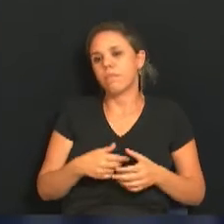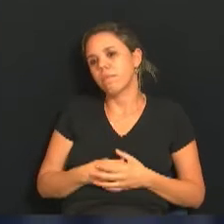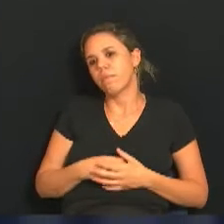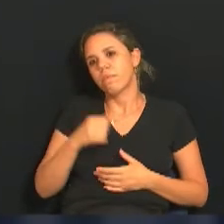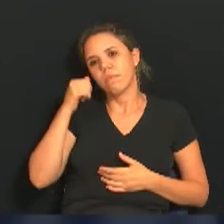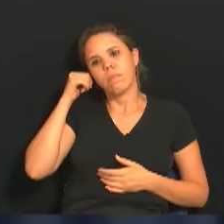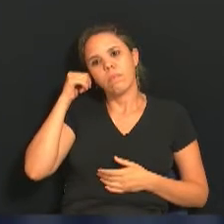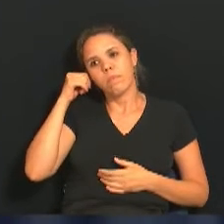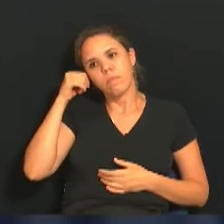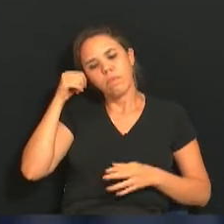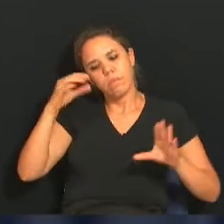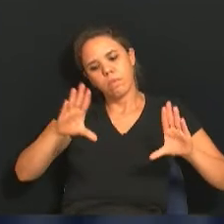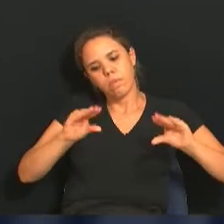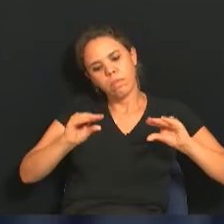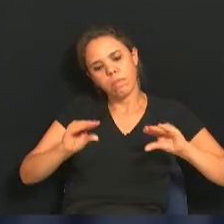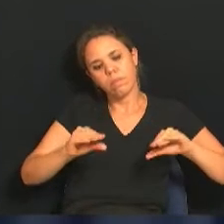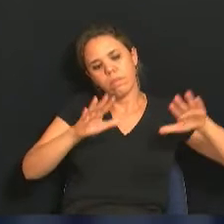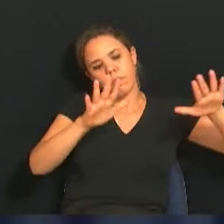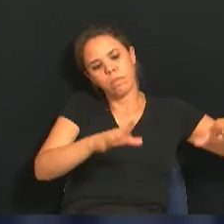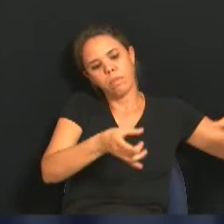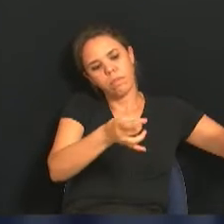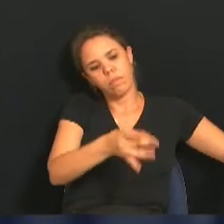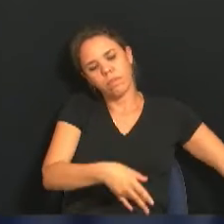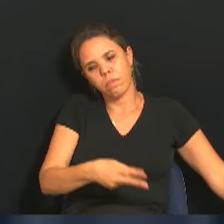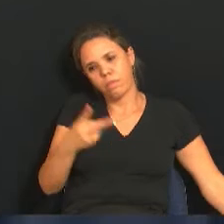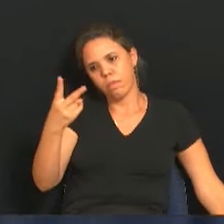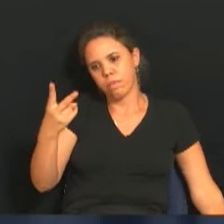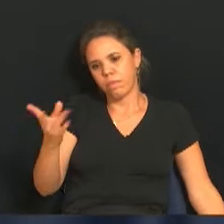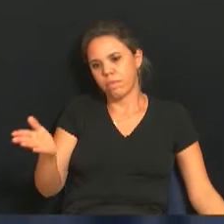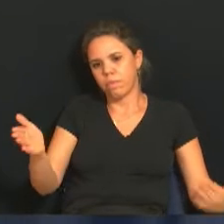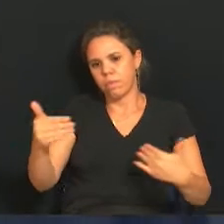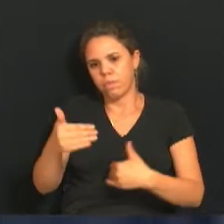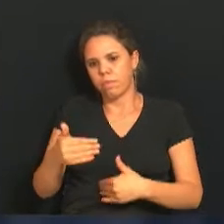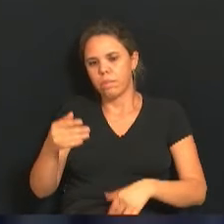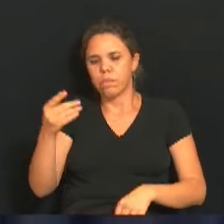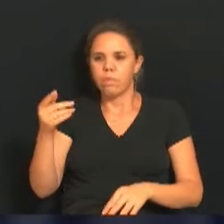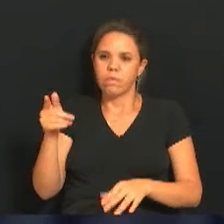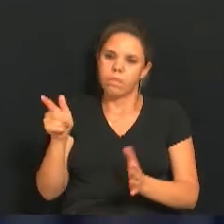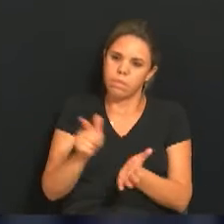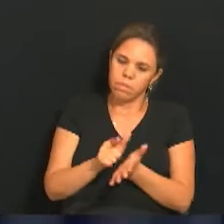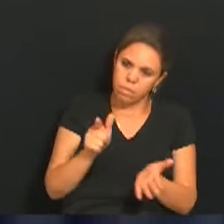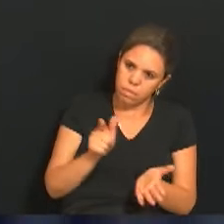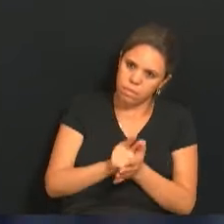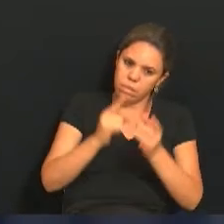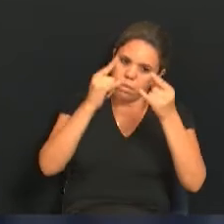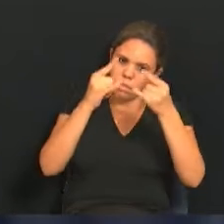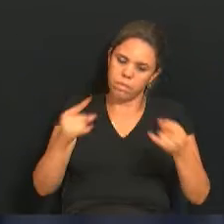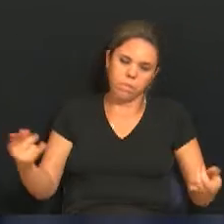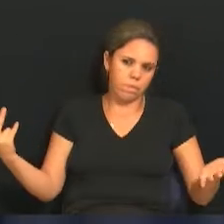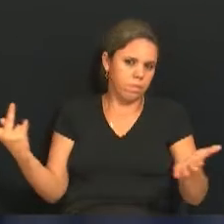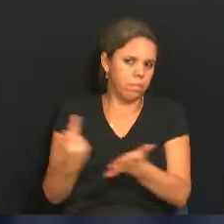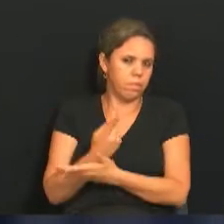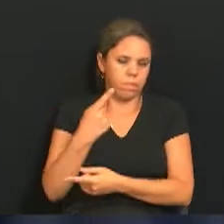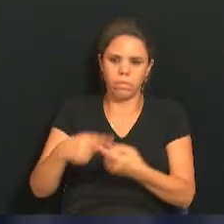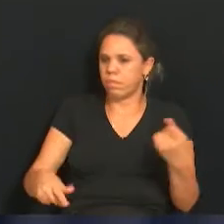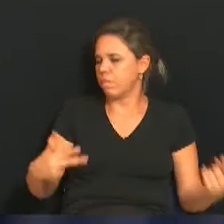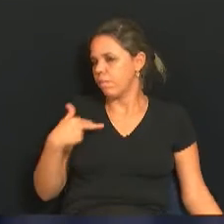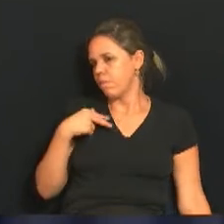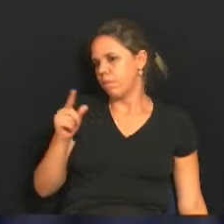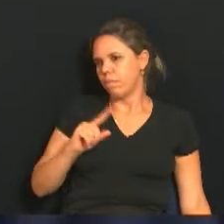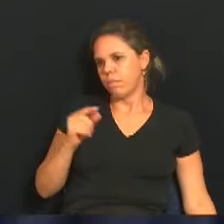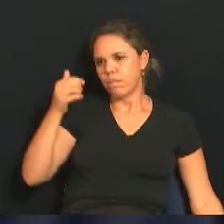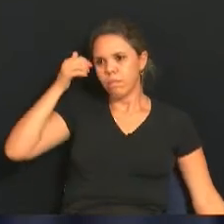um colchão, você pegar 2, 3 caixas de papelão, você hoje montar uma barraca, eu